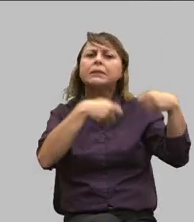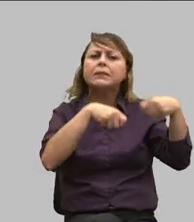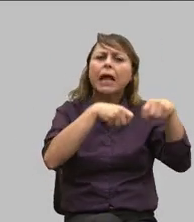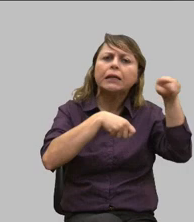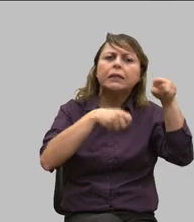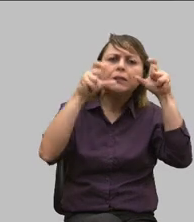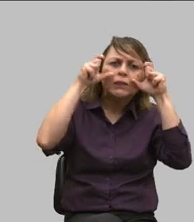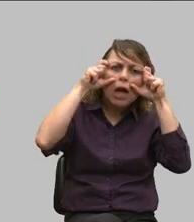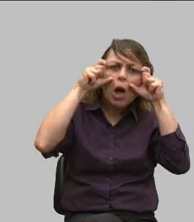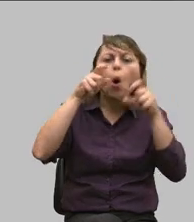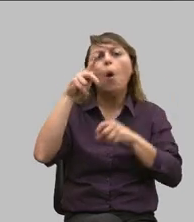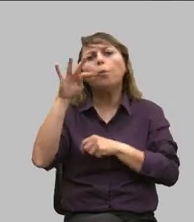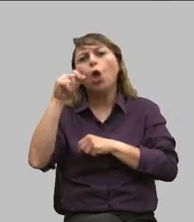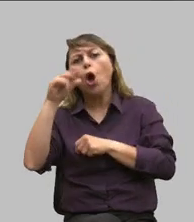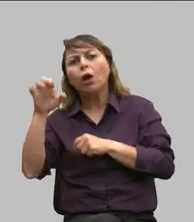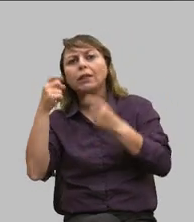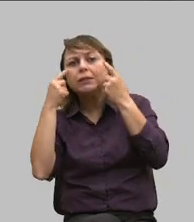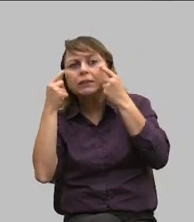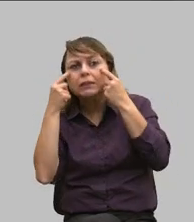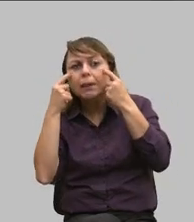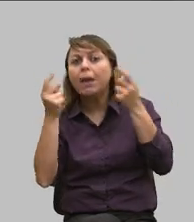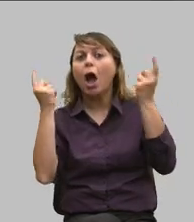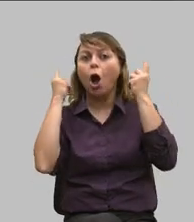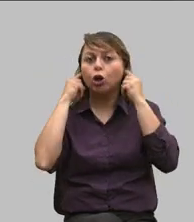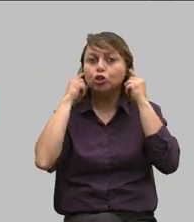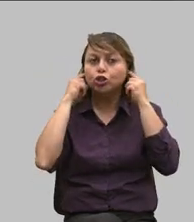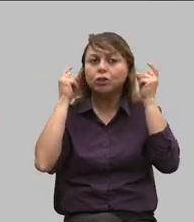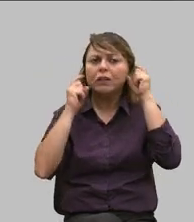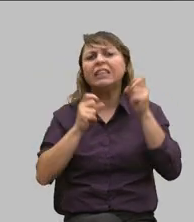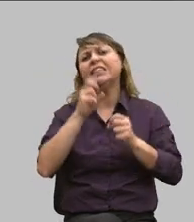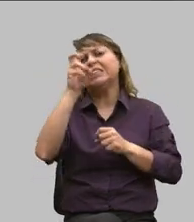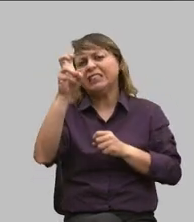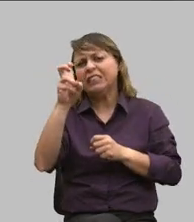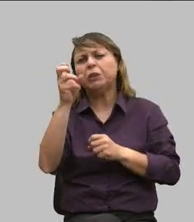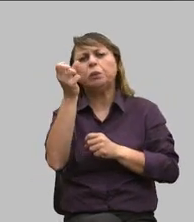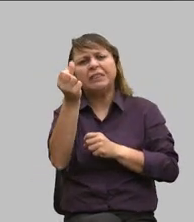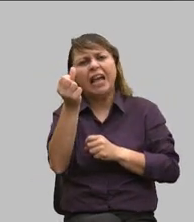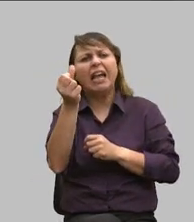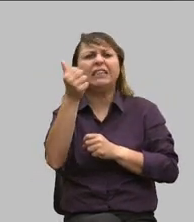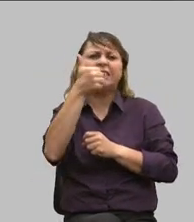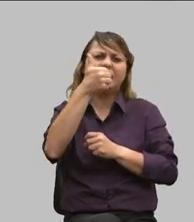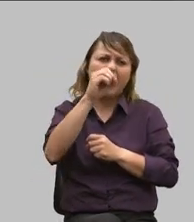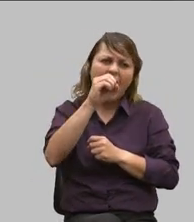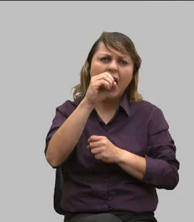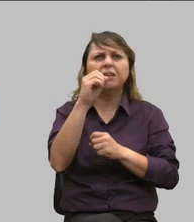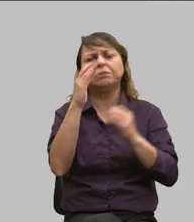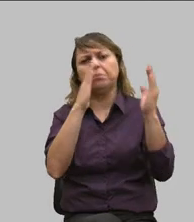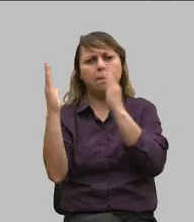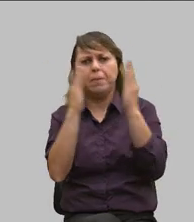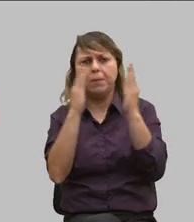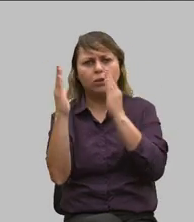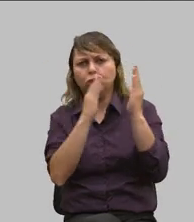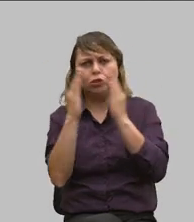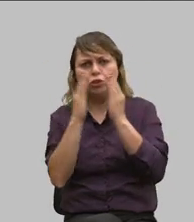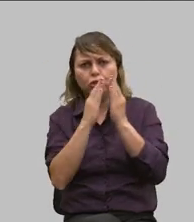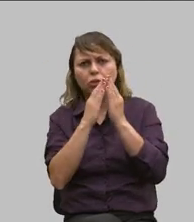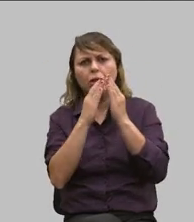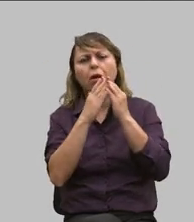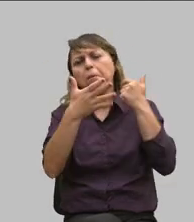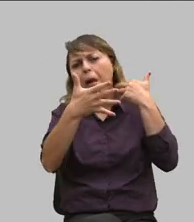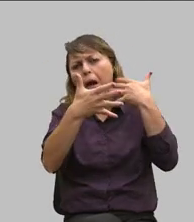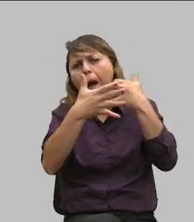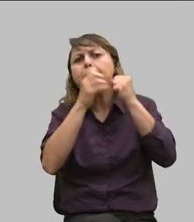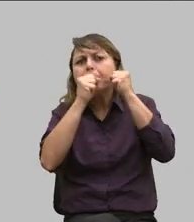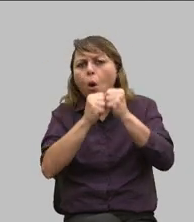prótese auditiva e muitas vezes já tendo passado aí 5 6 7 10 12 anos isso pode prejudicar imensamente o